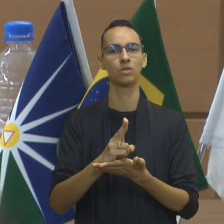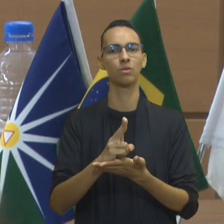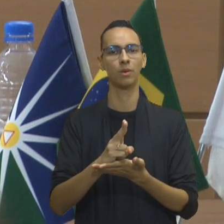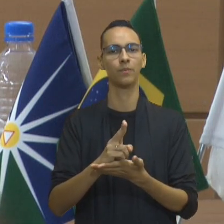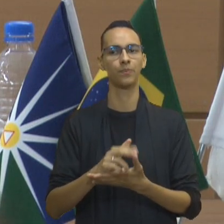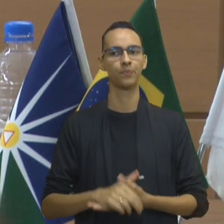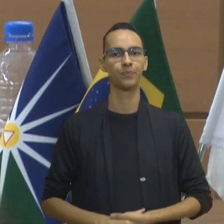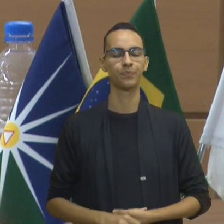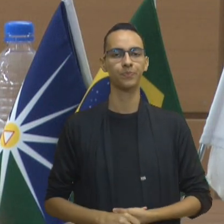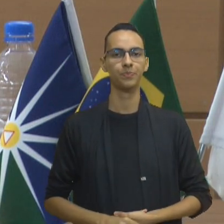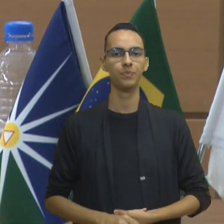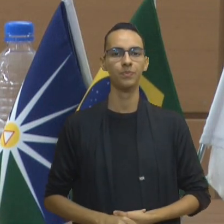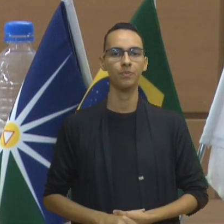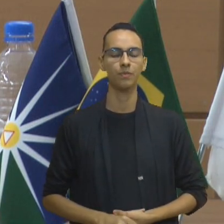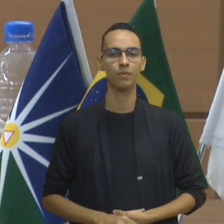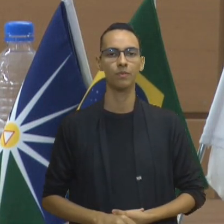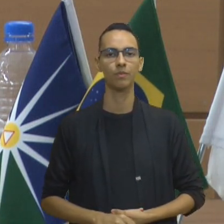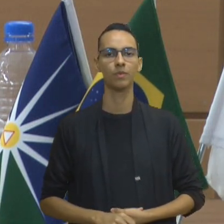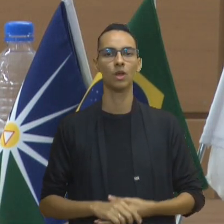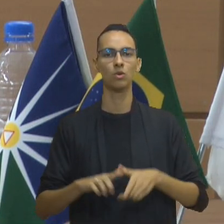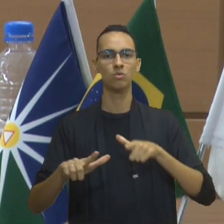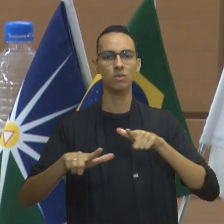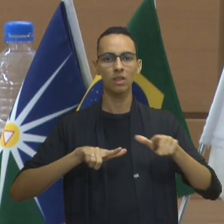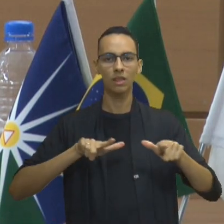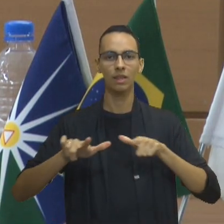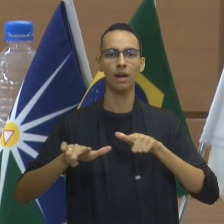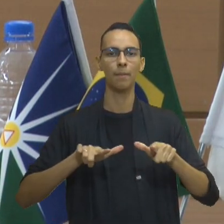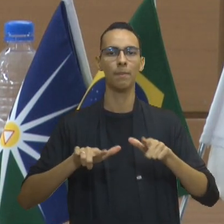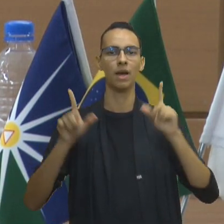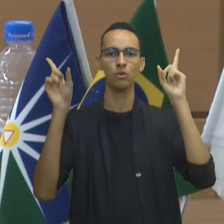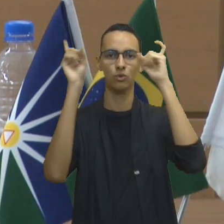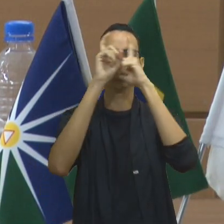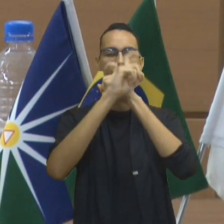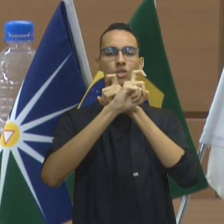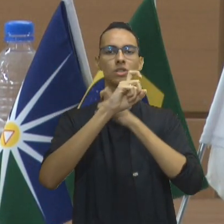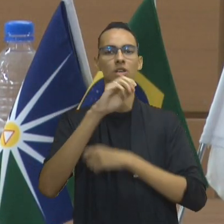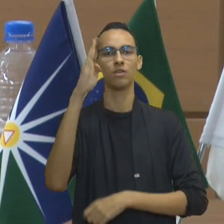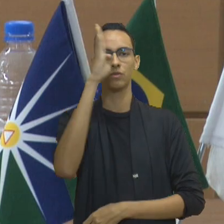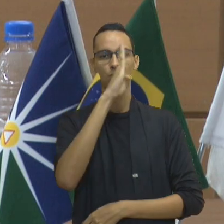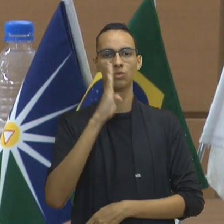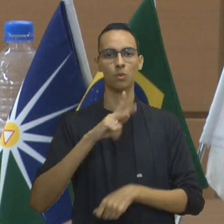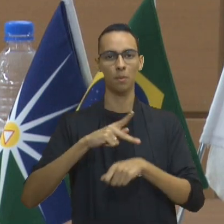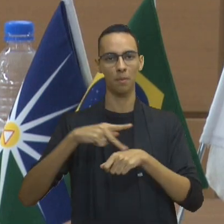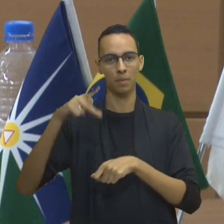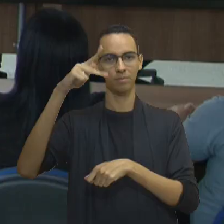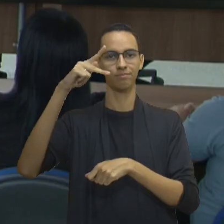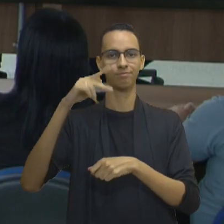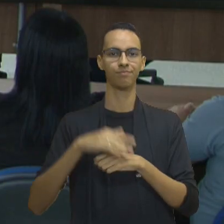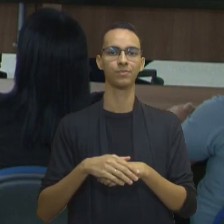atuante e à altura dos desafios do país. Muito obrigado.